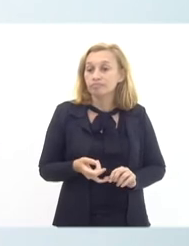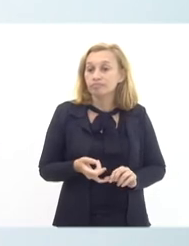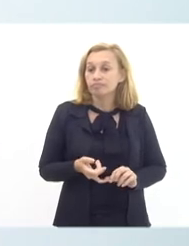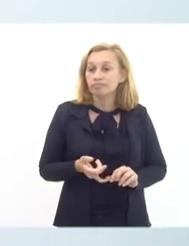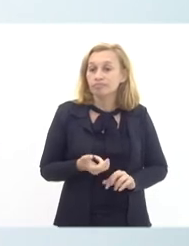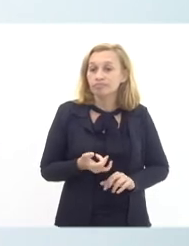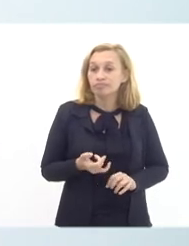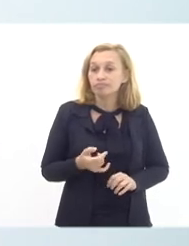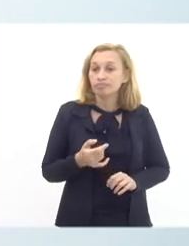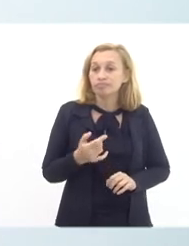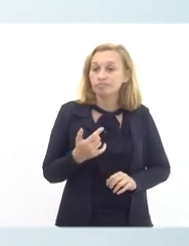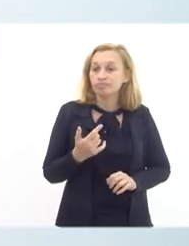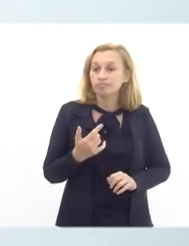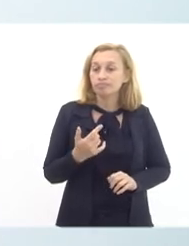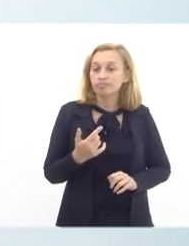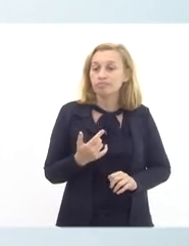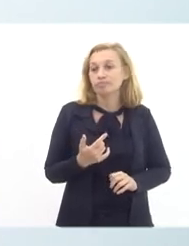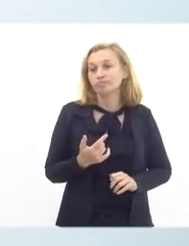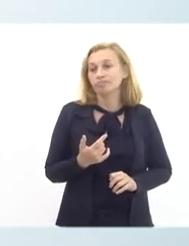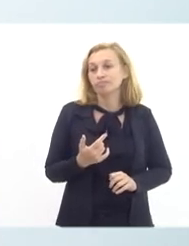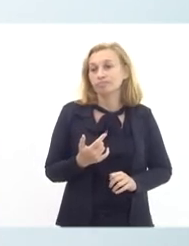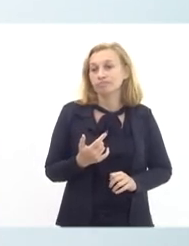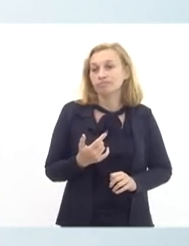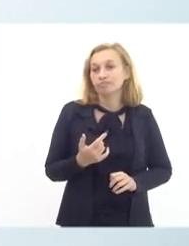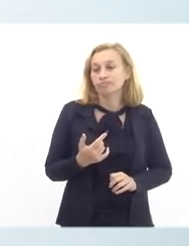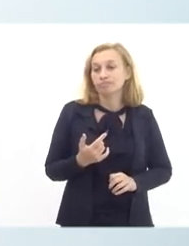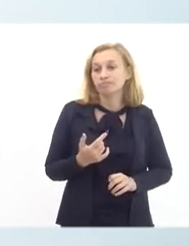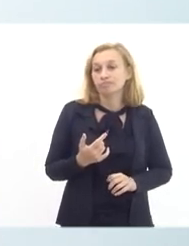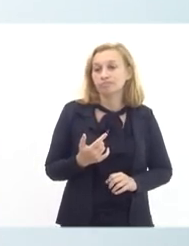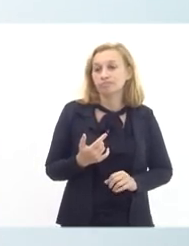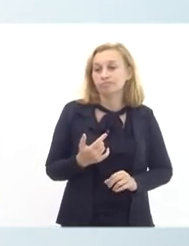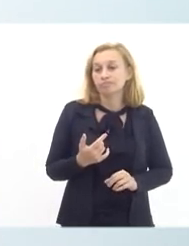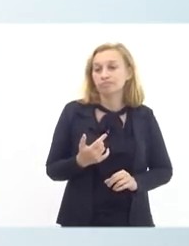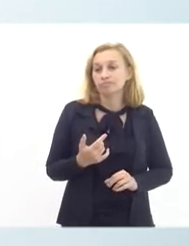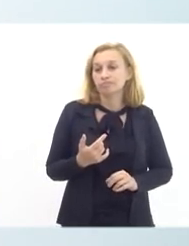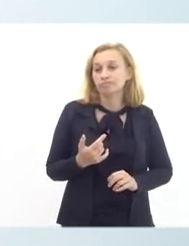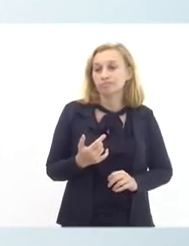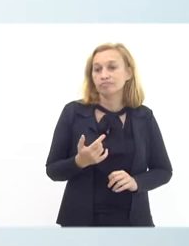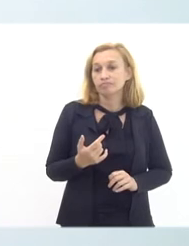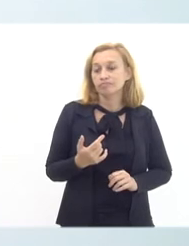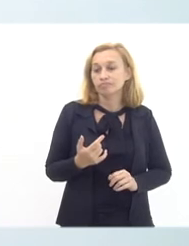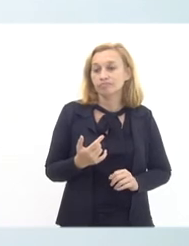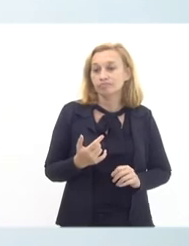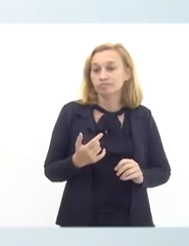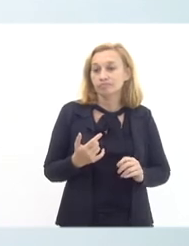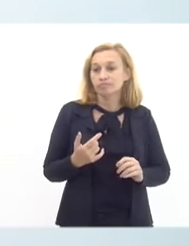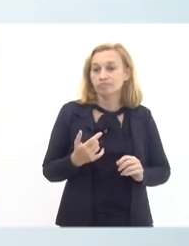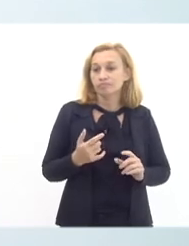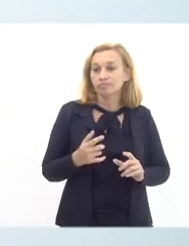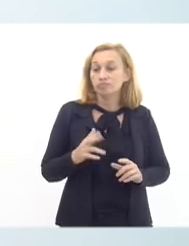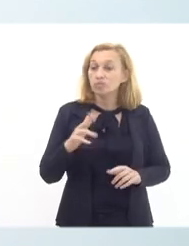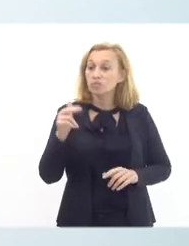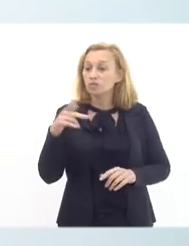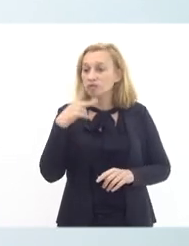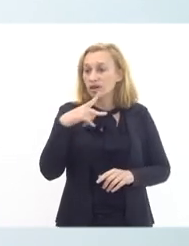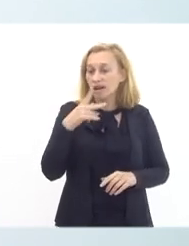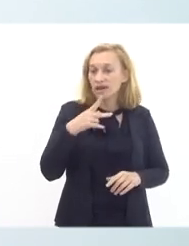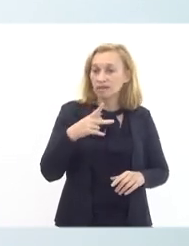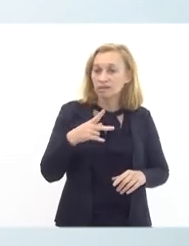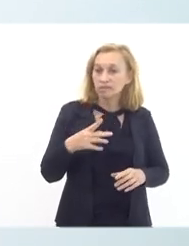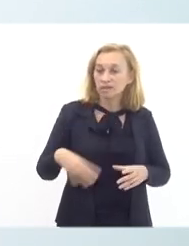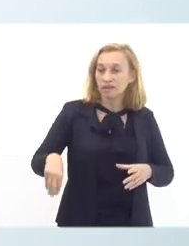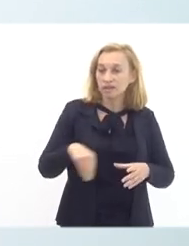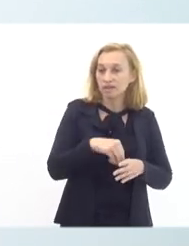nunca houve um olhar para que ele fosse colocado em pauta. E